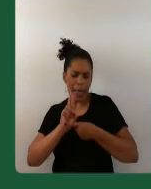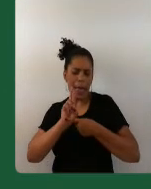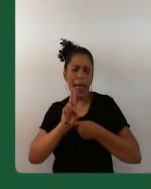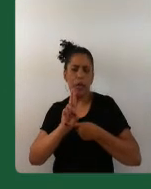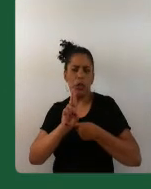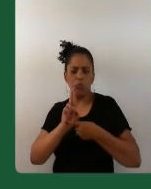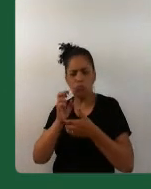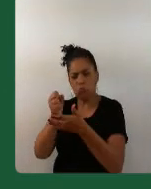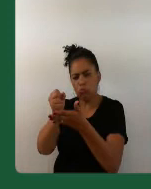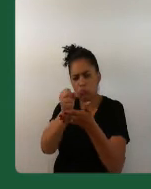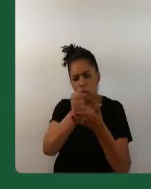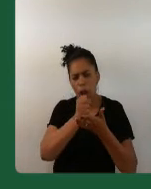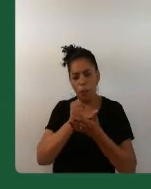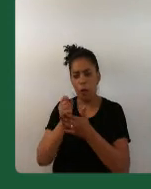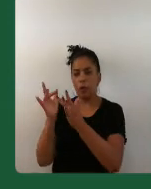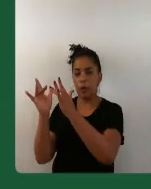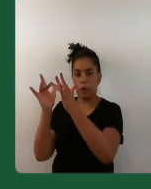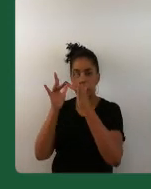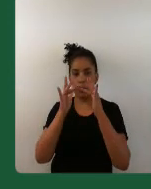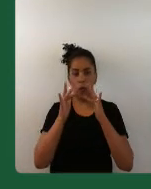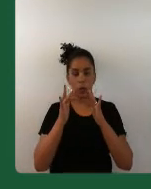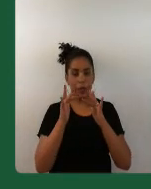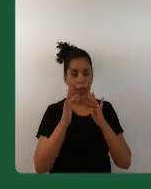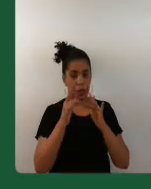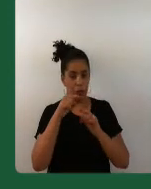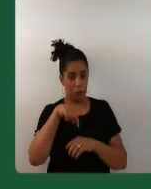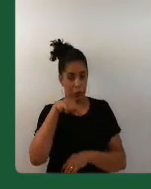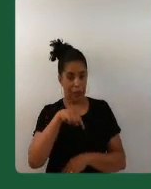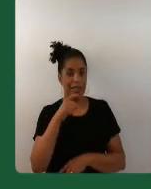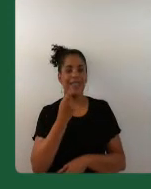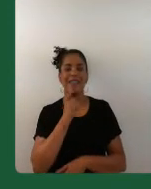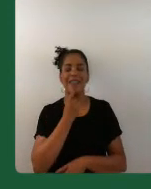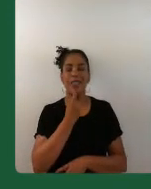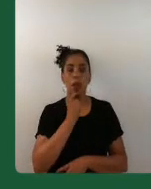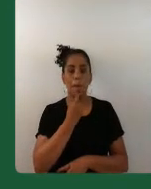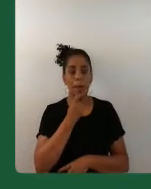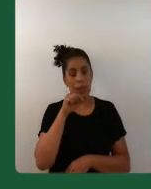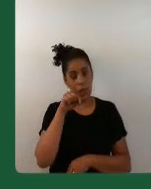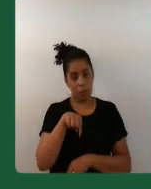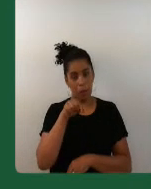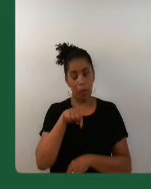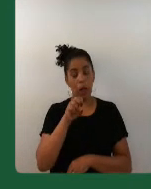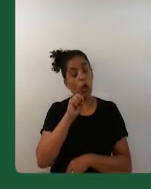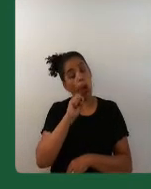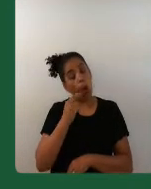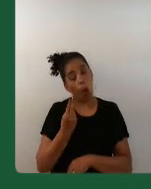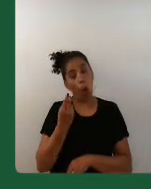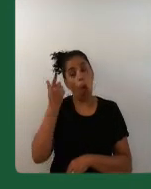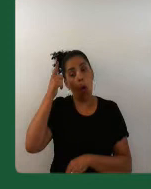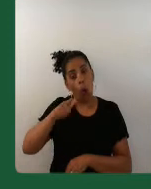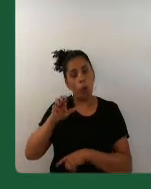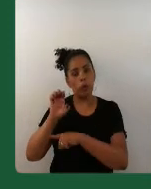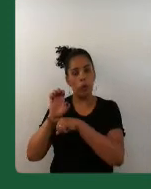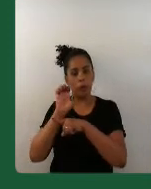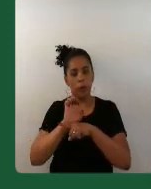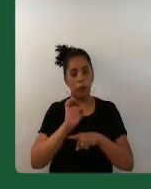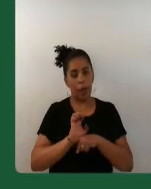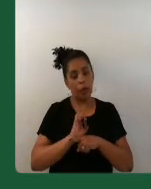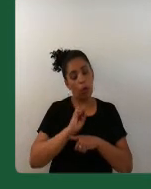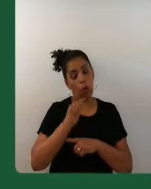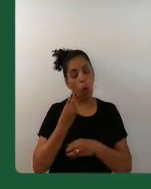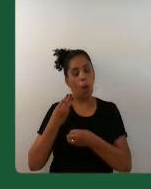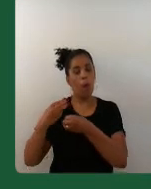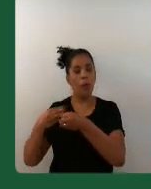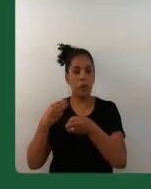contato, se for aqui de Campinas, com o território de Campinas, se for a nível nacional, com o município de origem